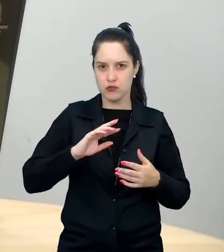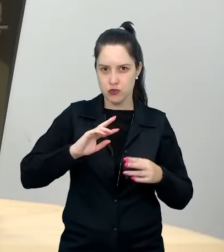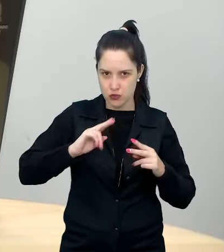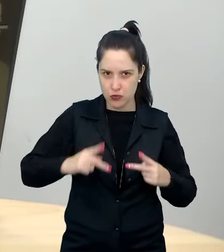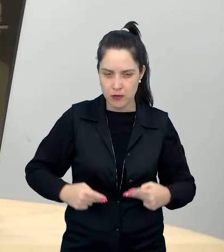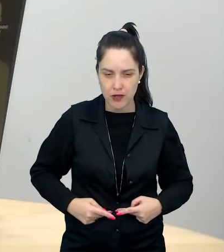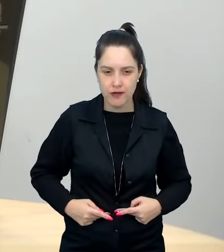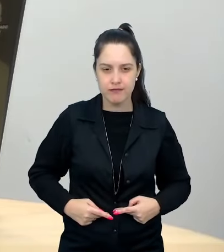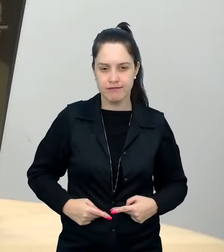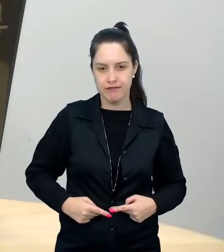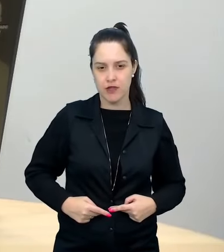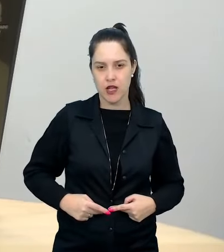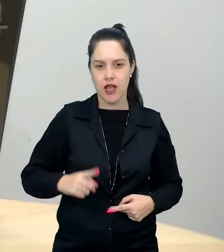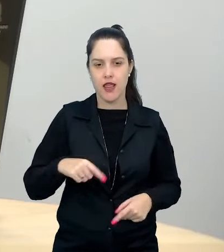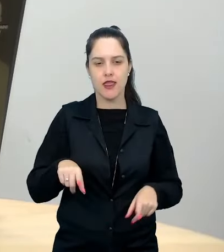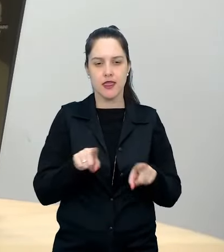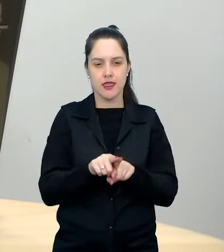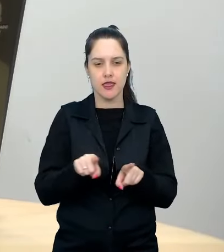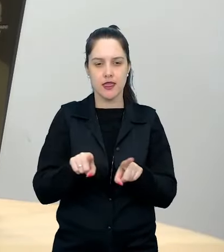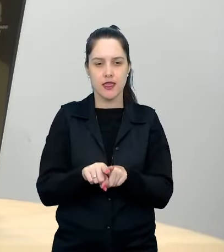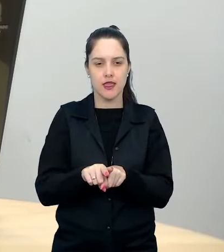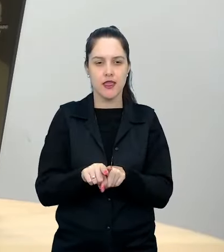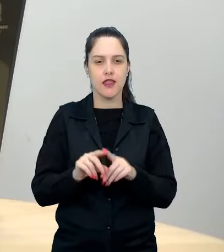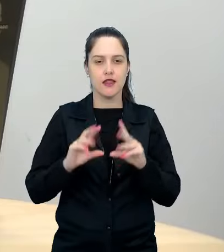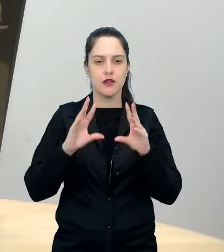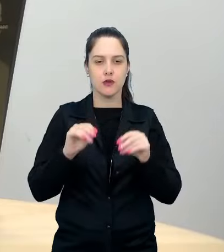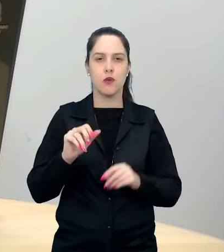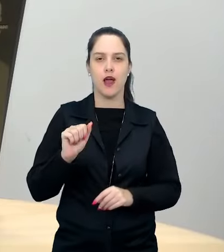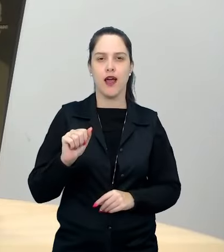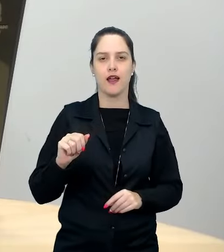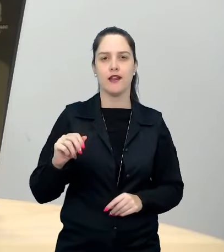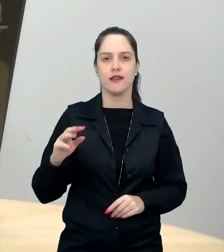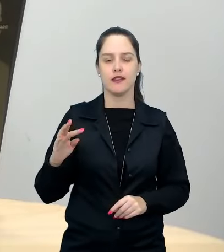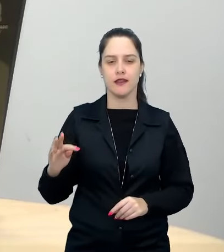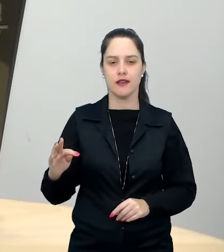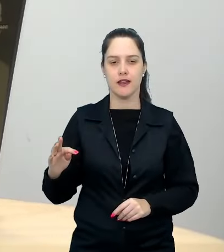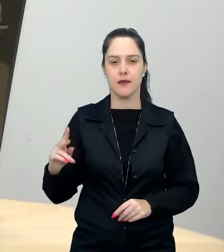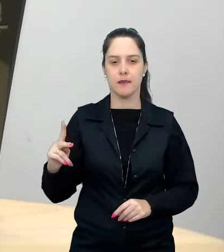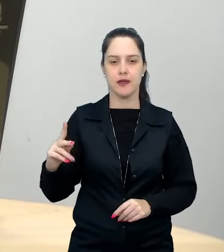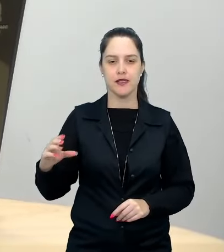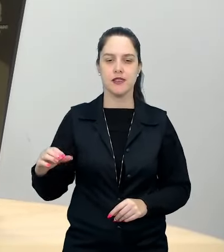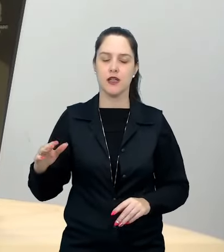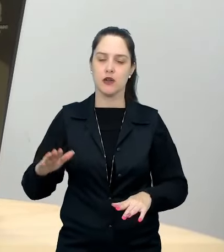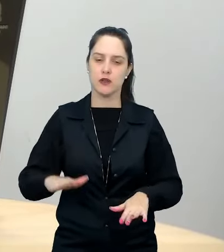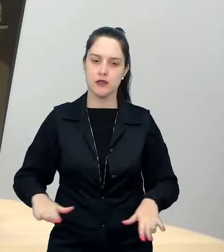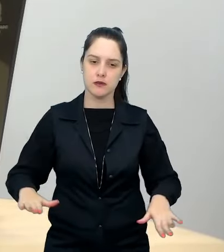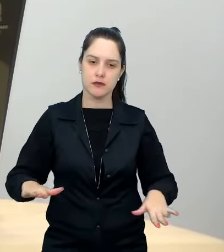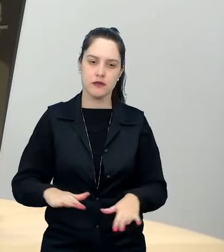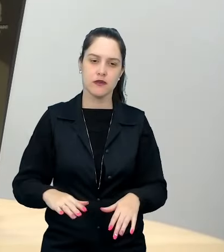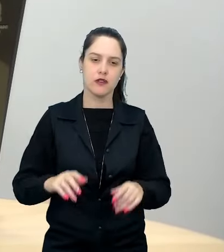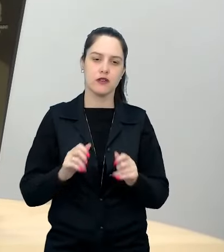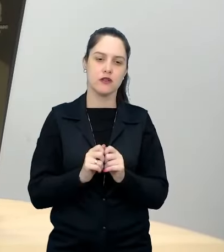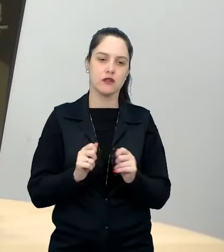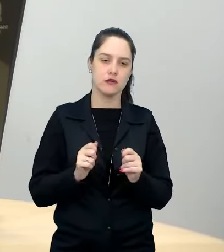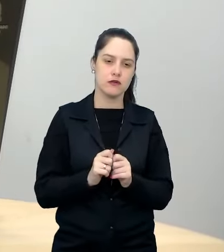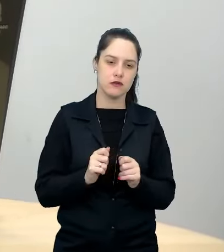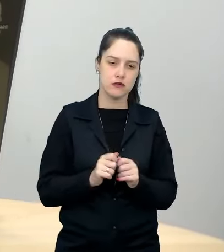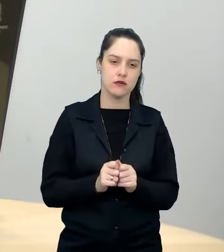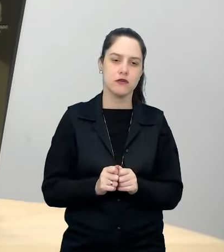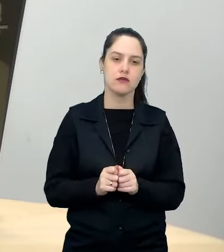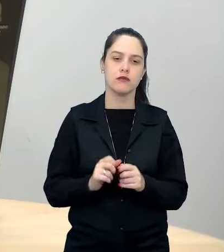Então, e que também teve na ATPC, vocês tiveram até os passos para fazer a